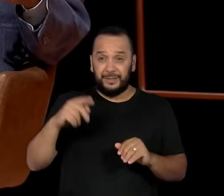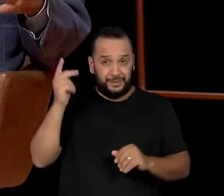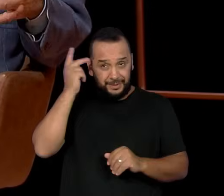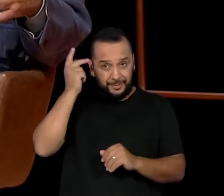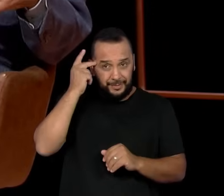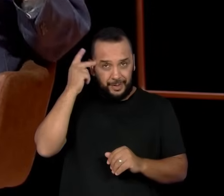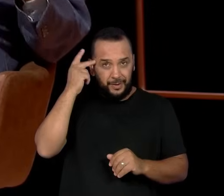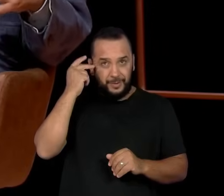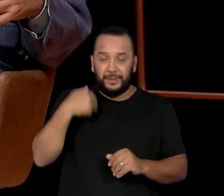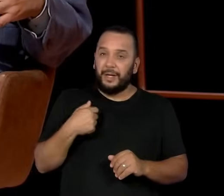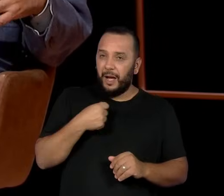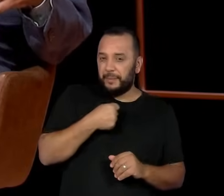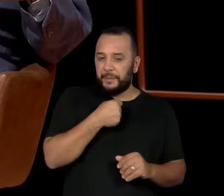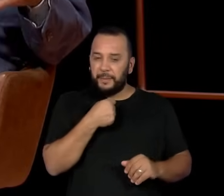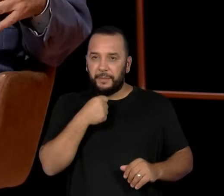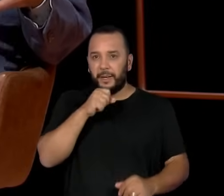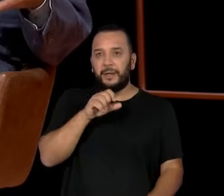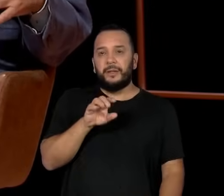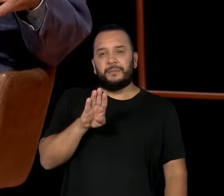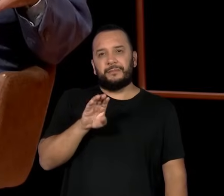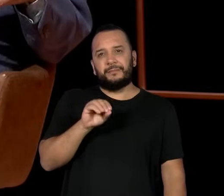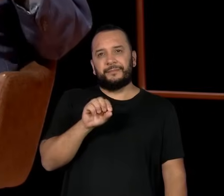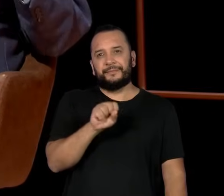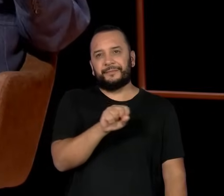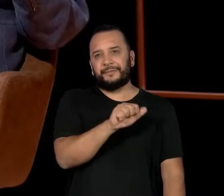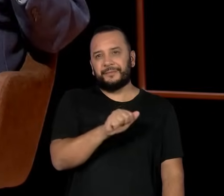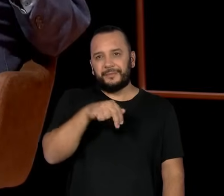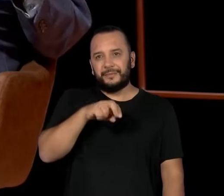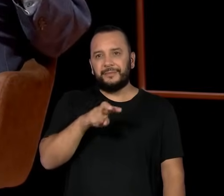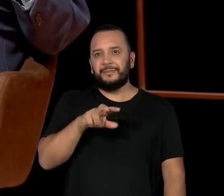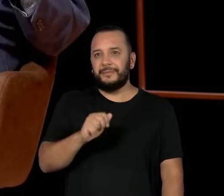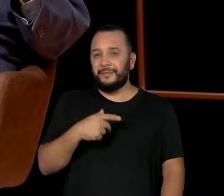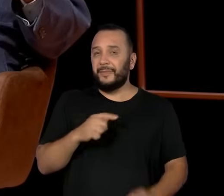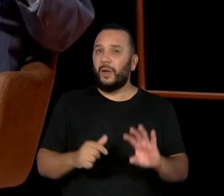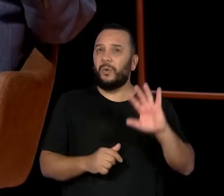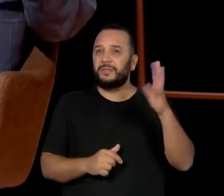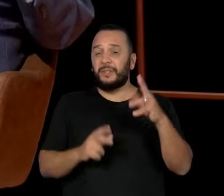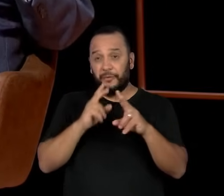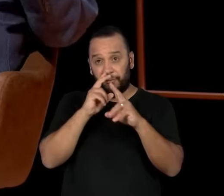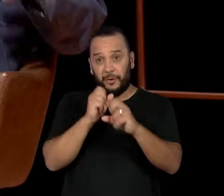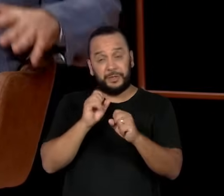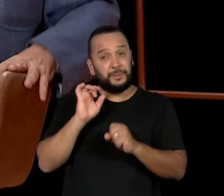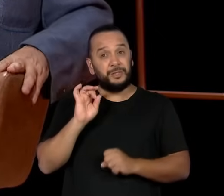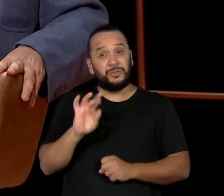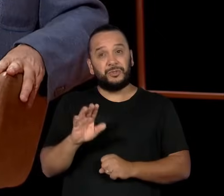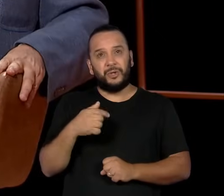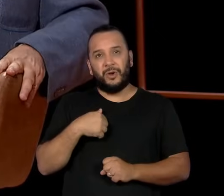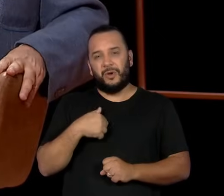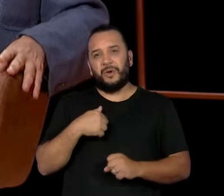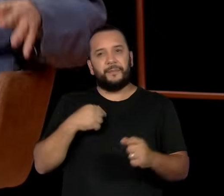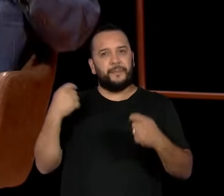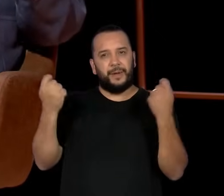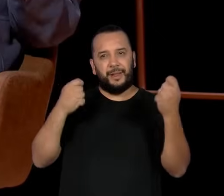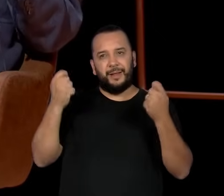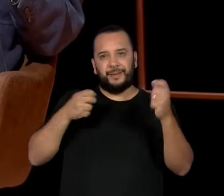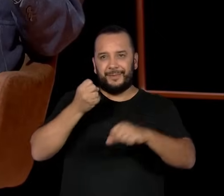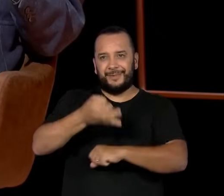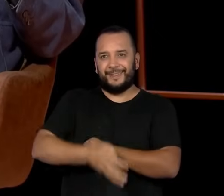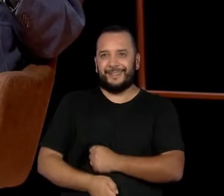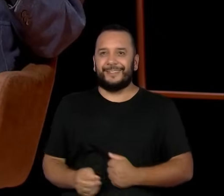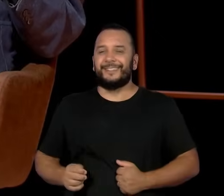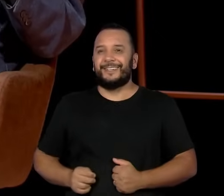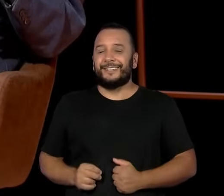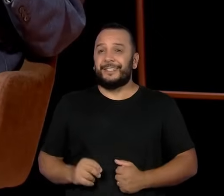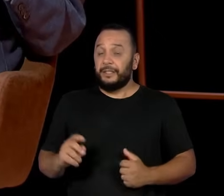cantavam Bossa Nova, né? Então, a Bossa Nova em São Paulo acontecia fortemente, mas só nas casas noturnas. Esse